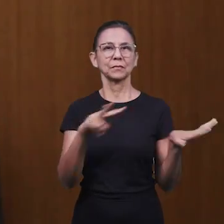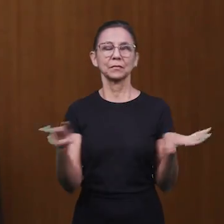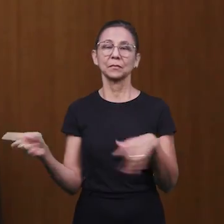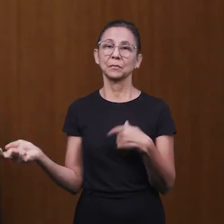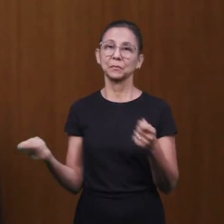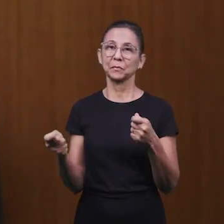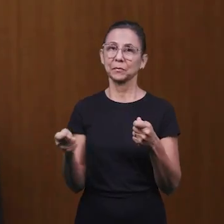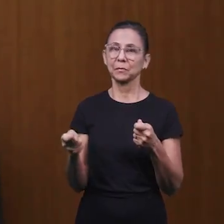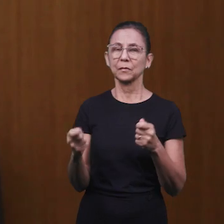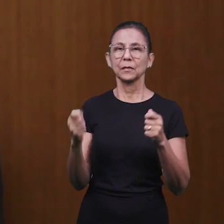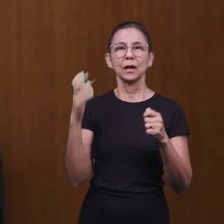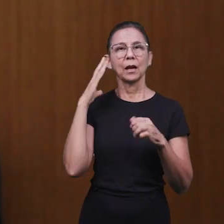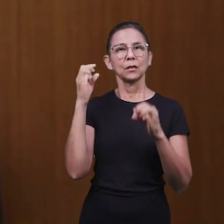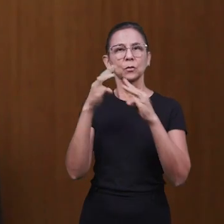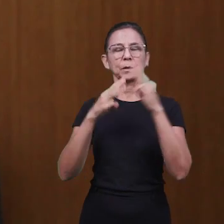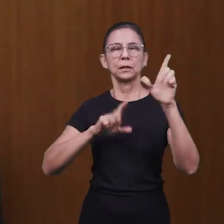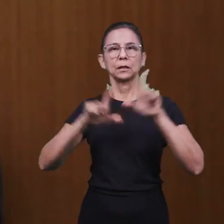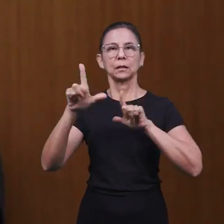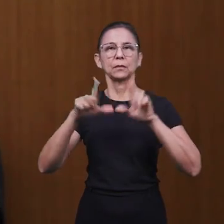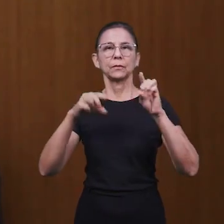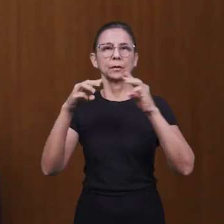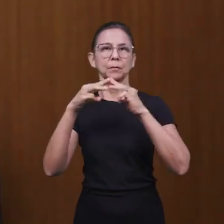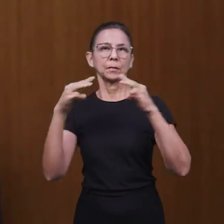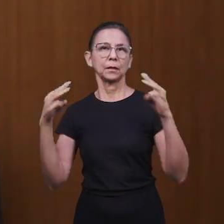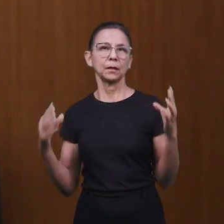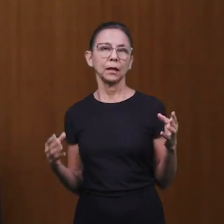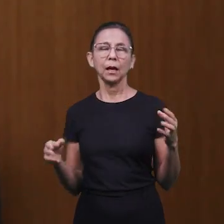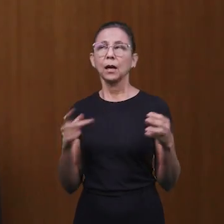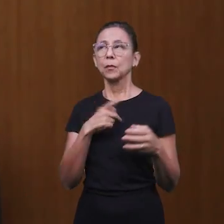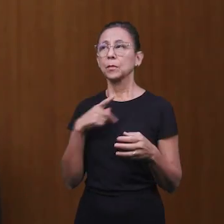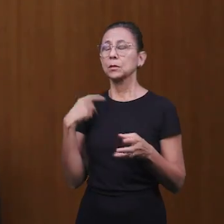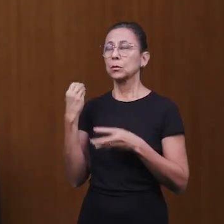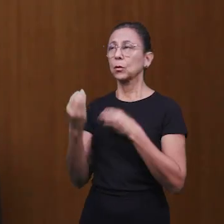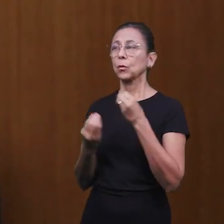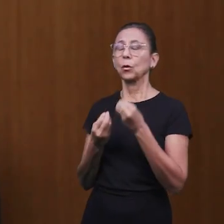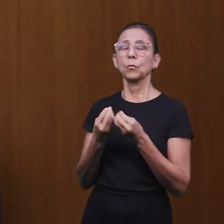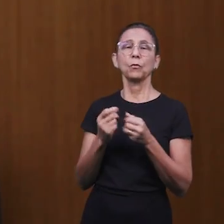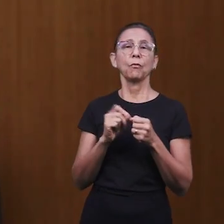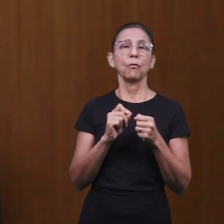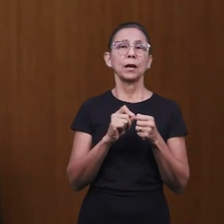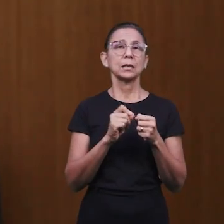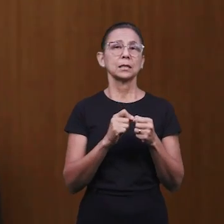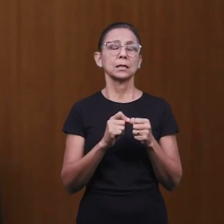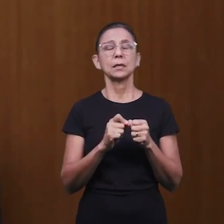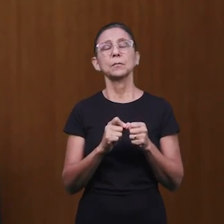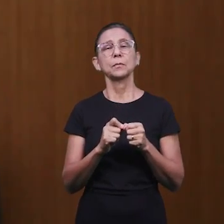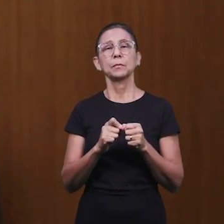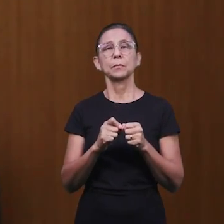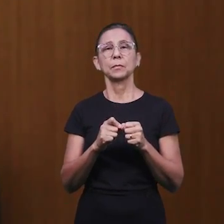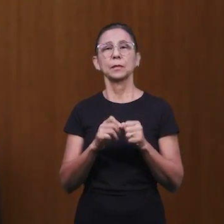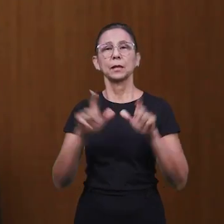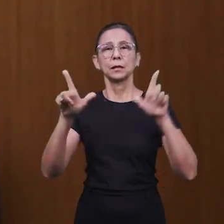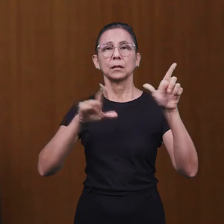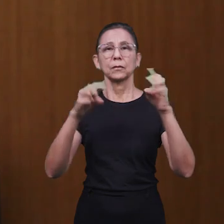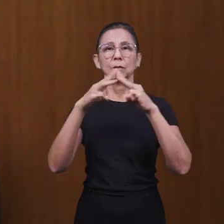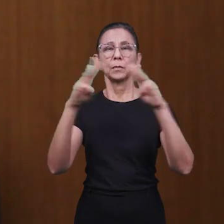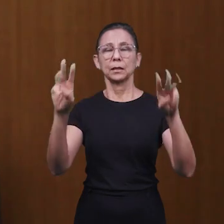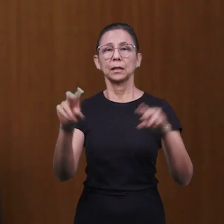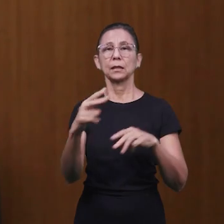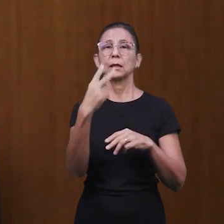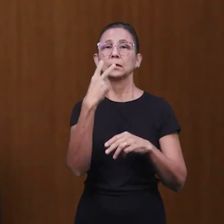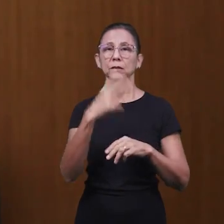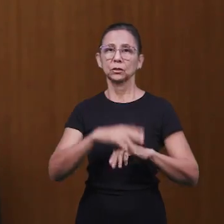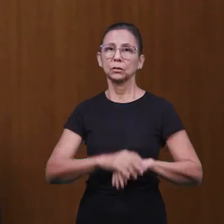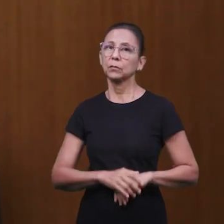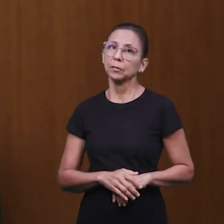nós temos aqui pela Rádio Manaim, pela TV Manaim. Ah, pastor, como é que eu faço para assistir pela TV Manaim? É fácil, baixa o aplicativo da Rádio